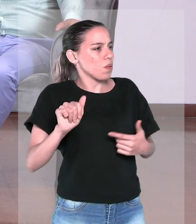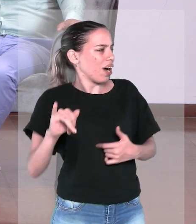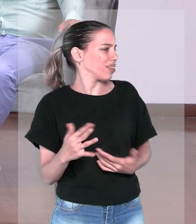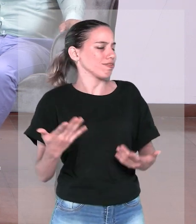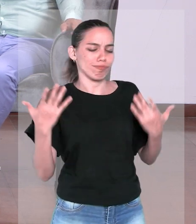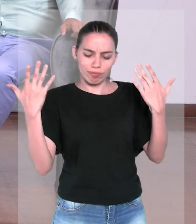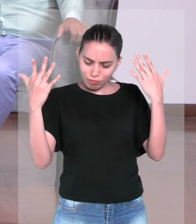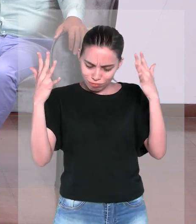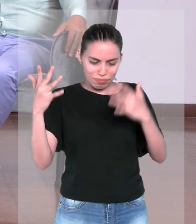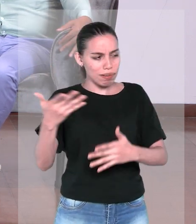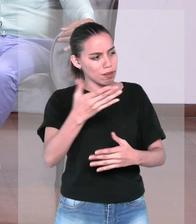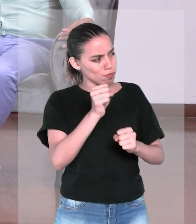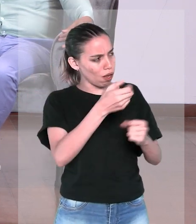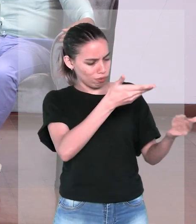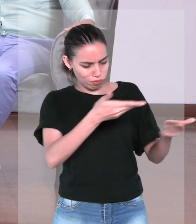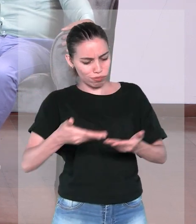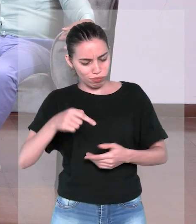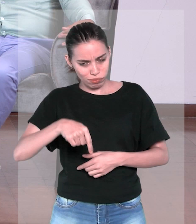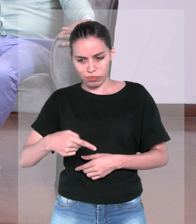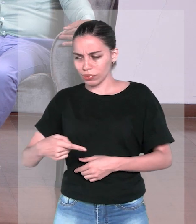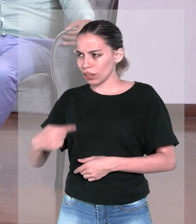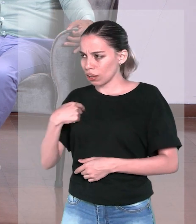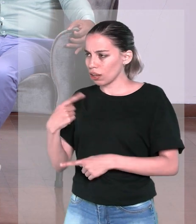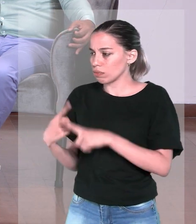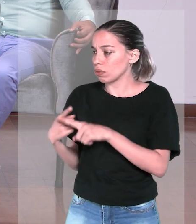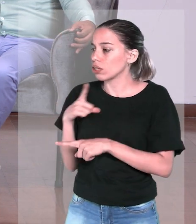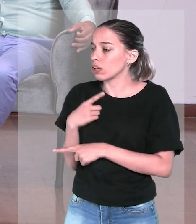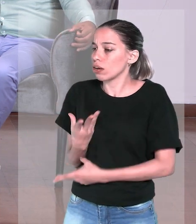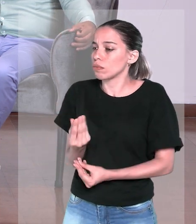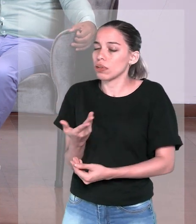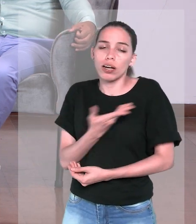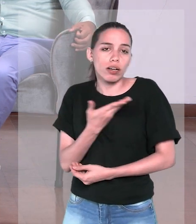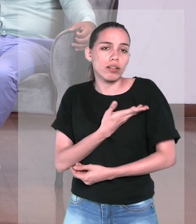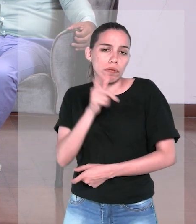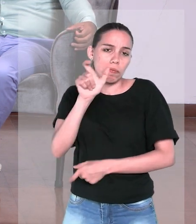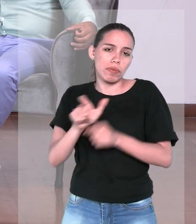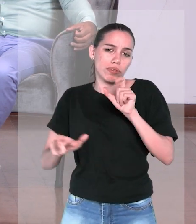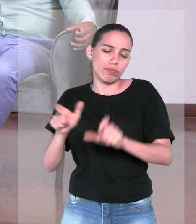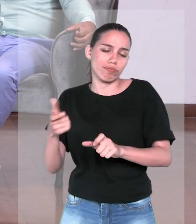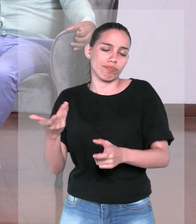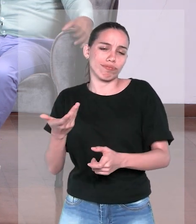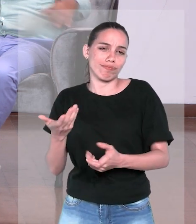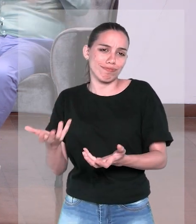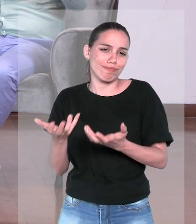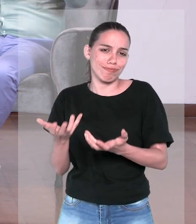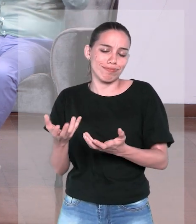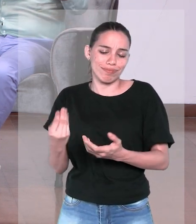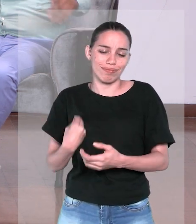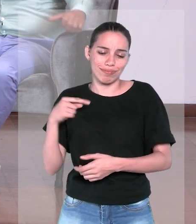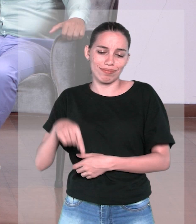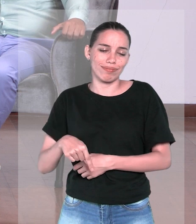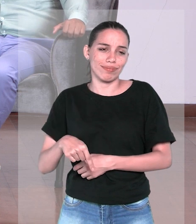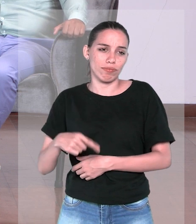É verdade. Pode eu vir. tenho muitos amigos e amigas aqui, pessoas queridas, e eu fiz uma história